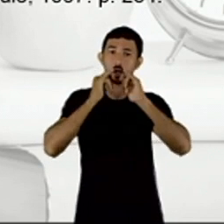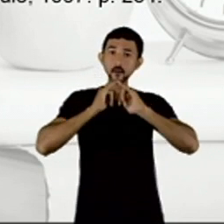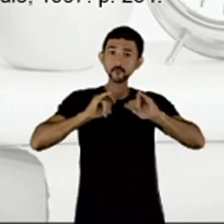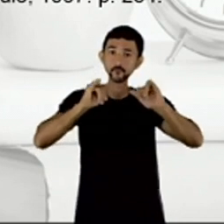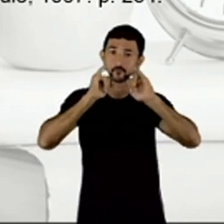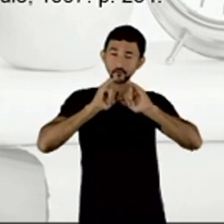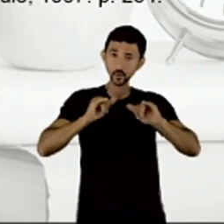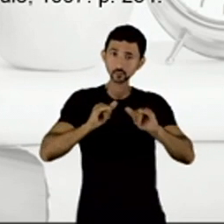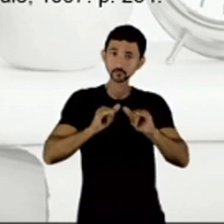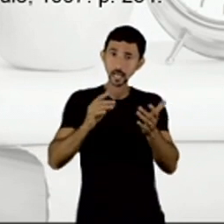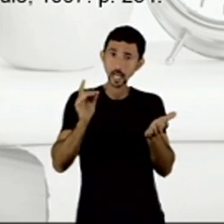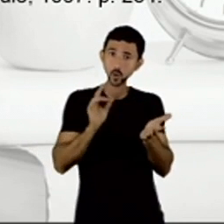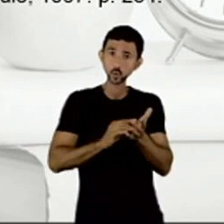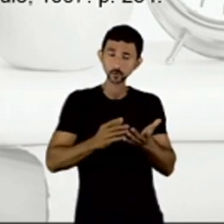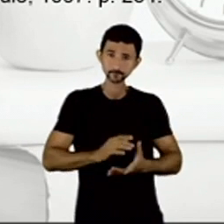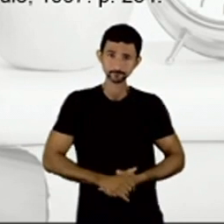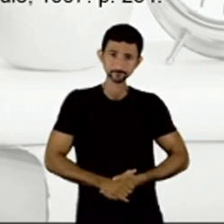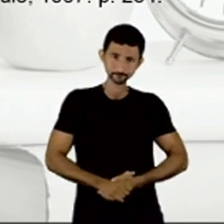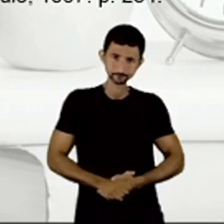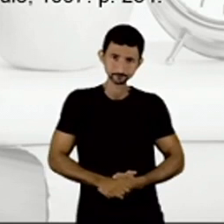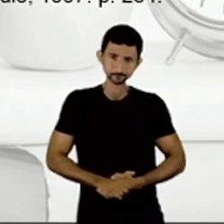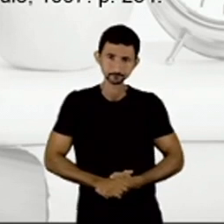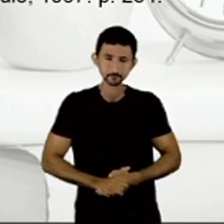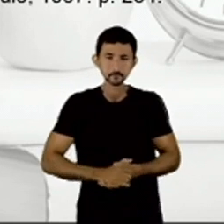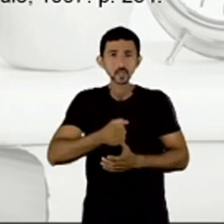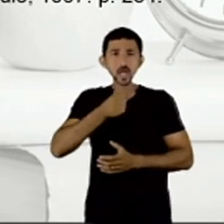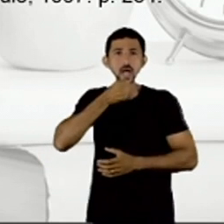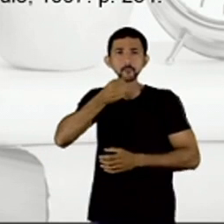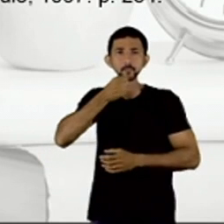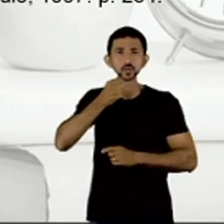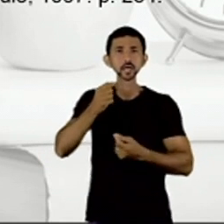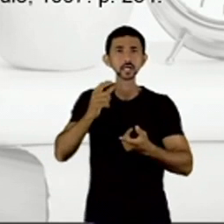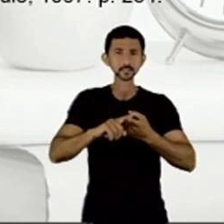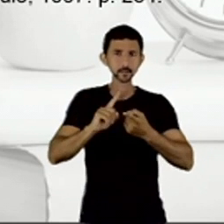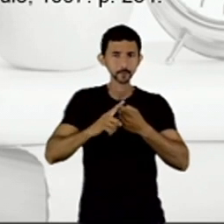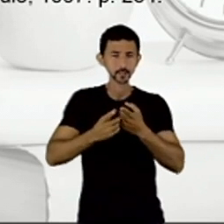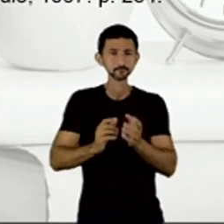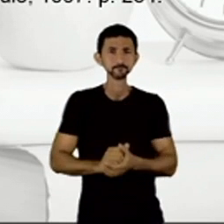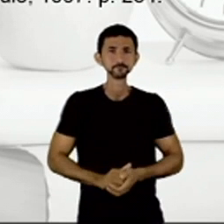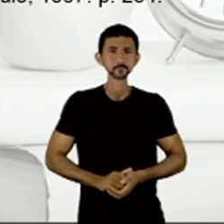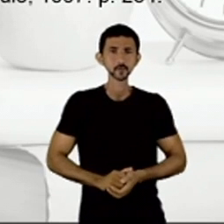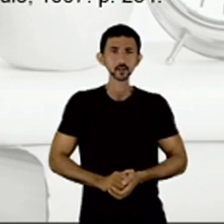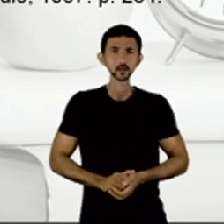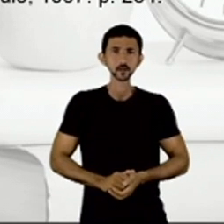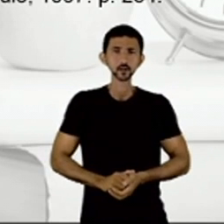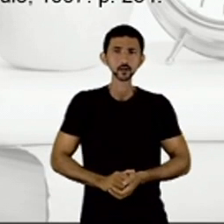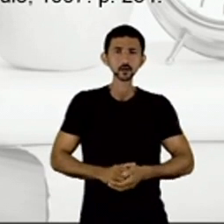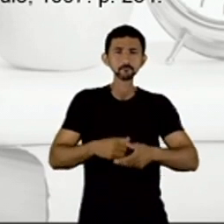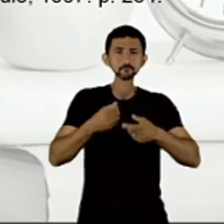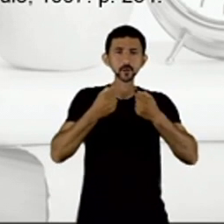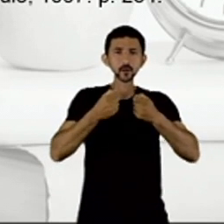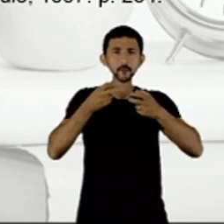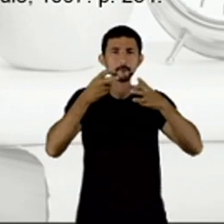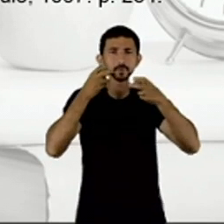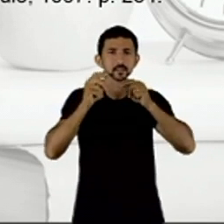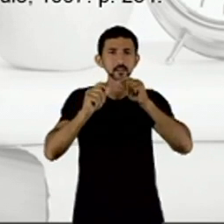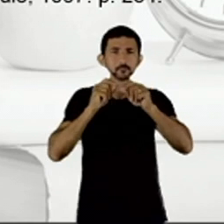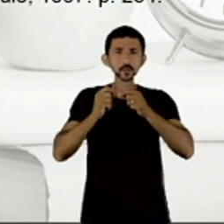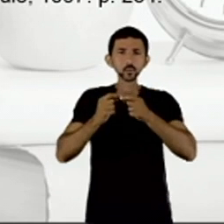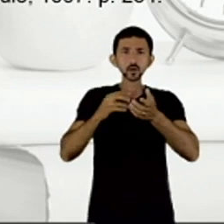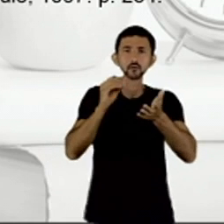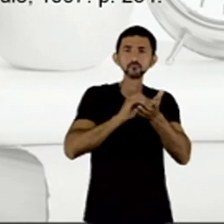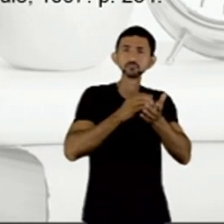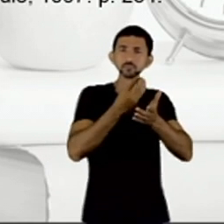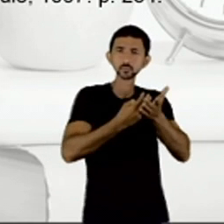a narração de um fato. Na reportagem, além disso, a gente vai perceber a